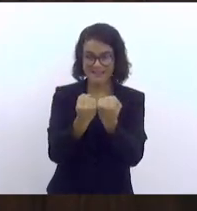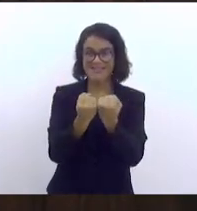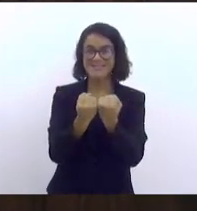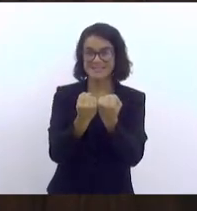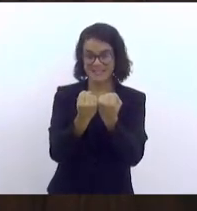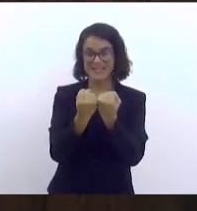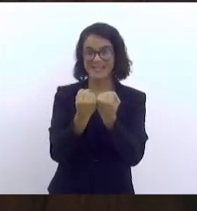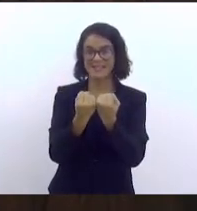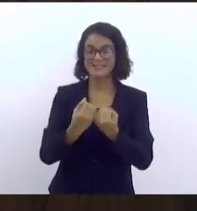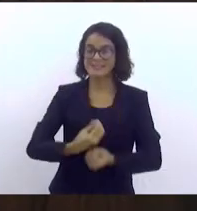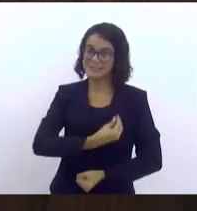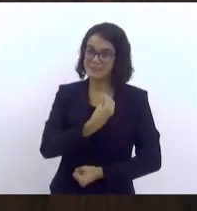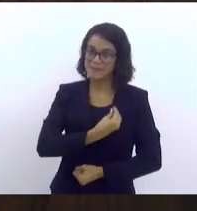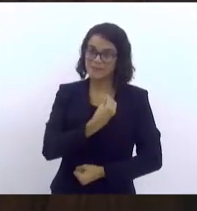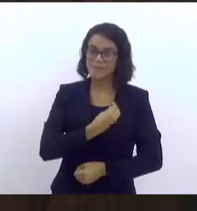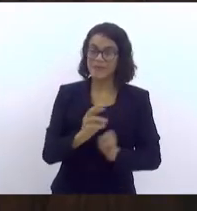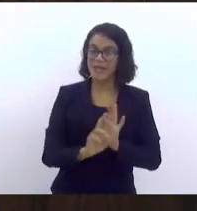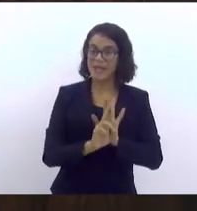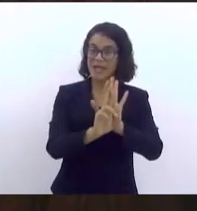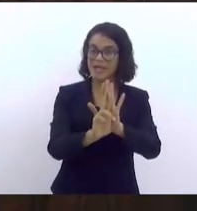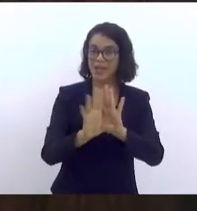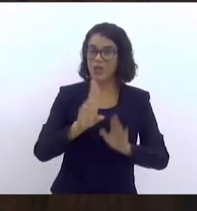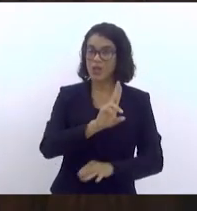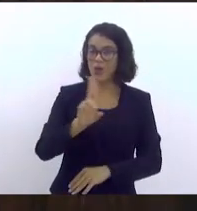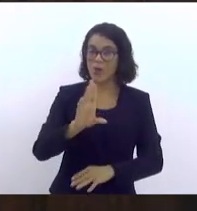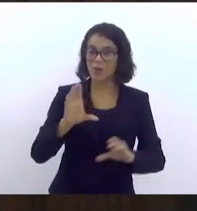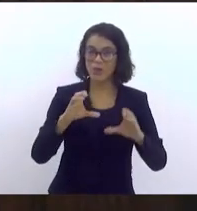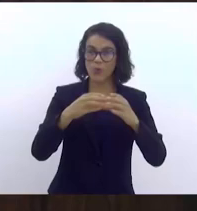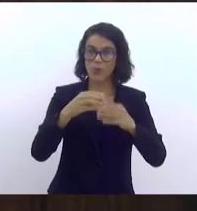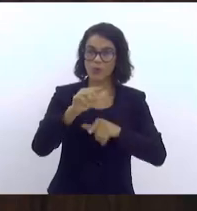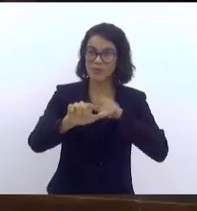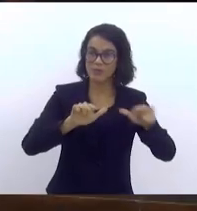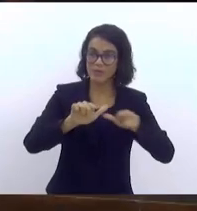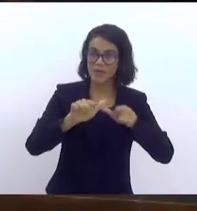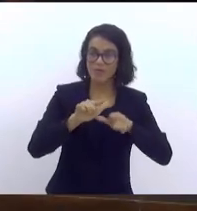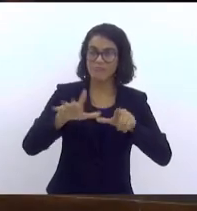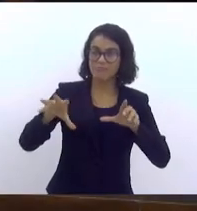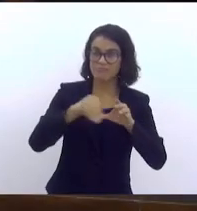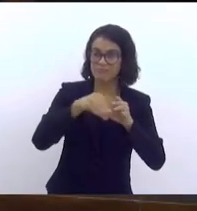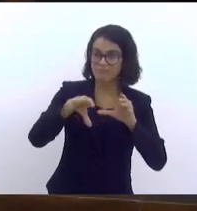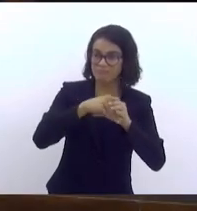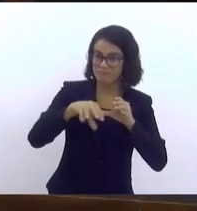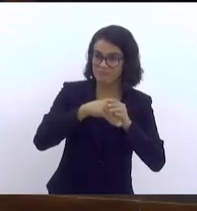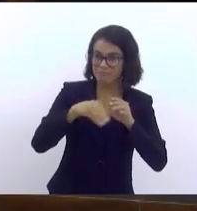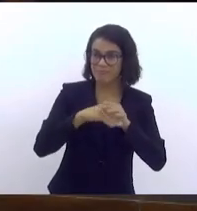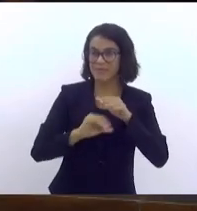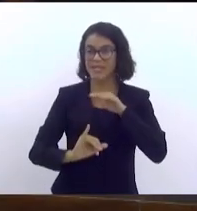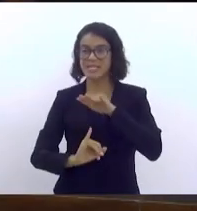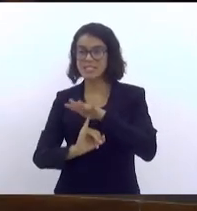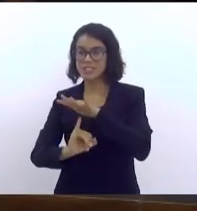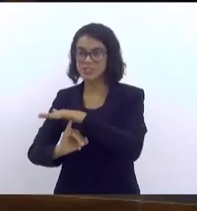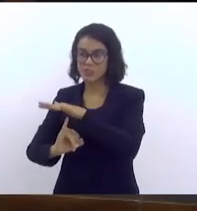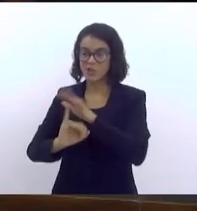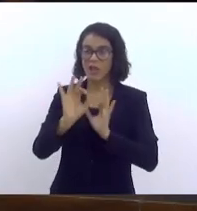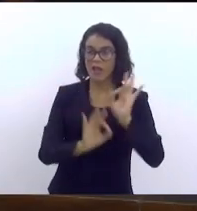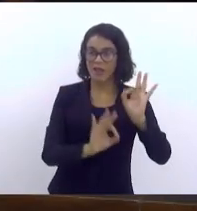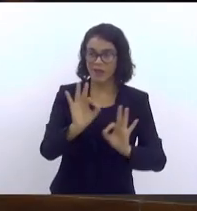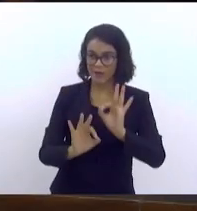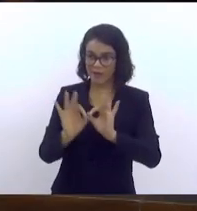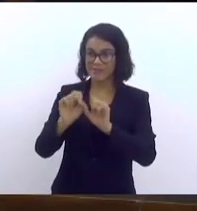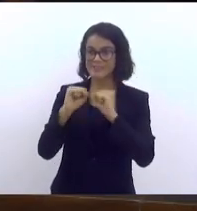hoje Em Nome do grupo de trabalho que contou com a participação de diversas instituições para a organização